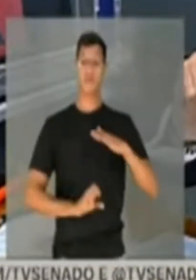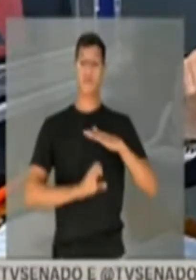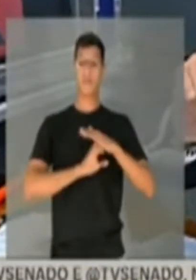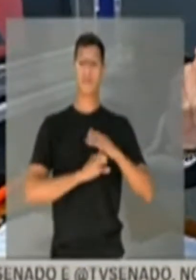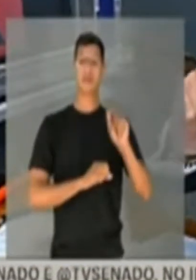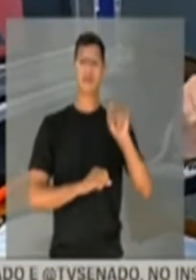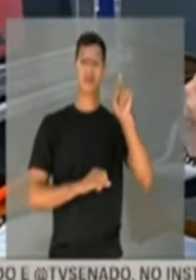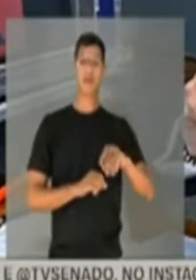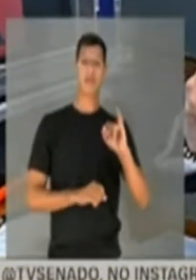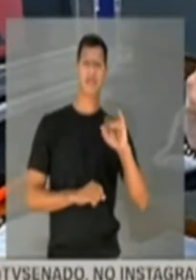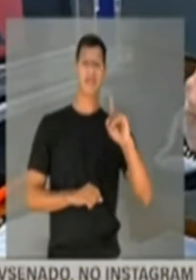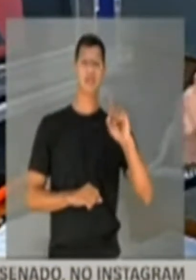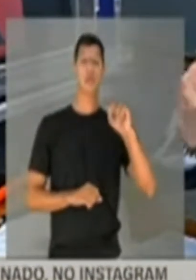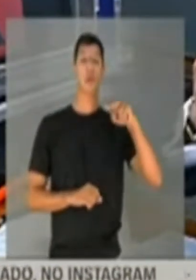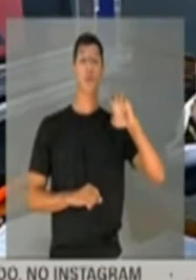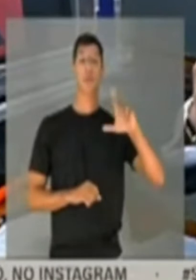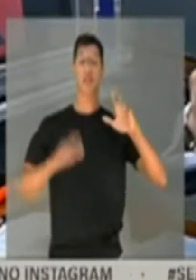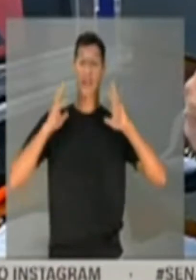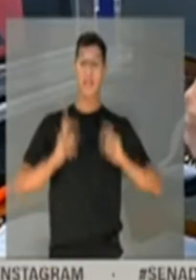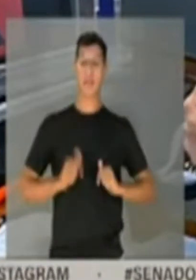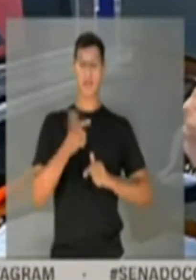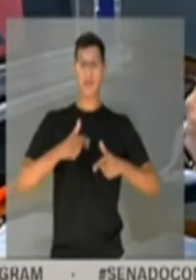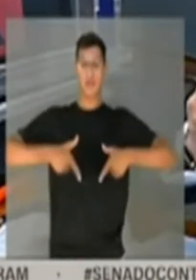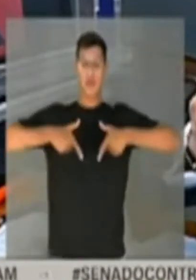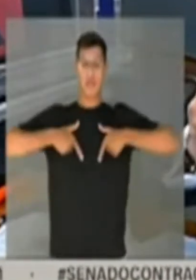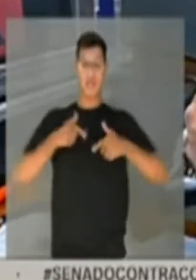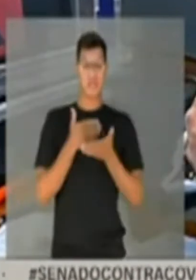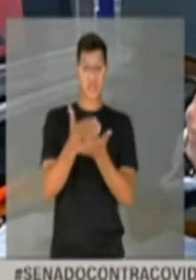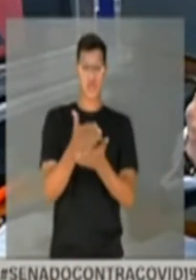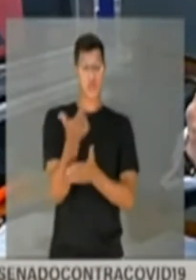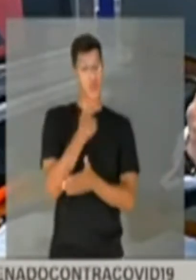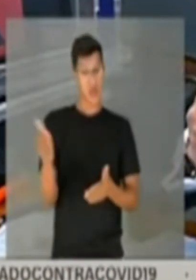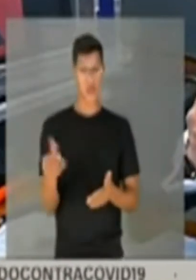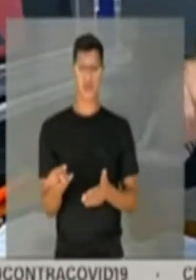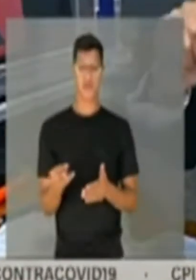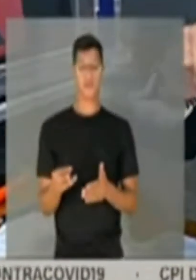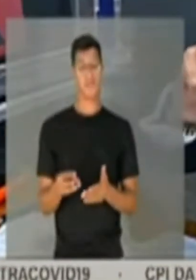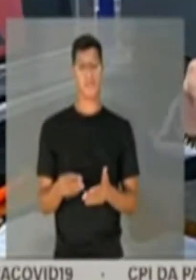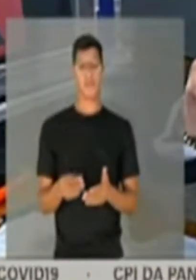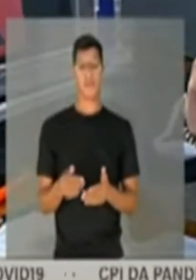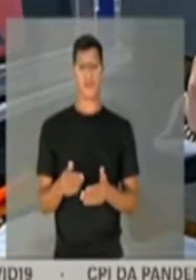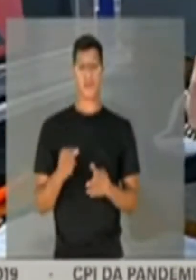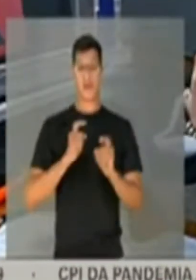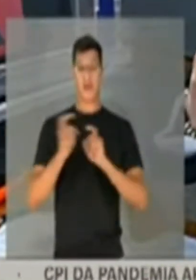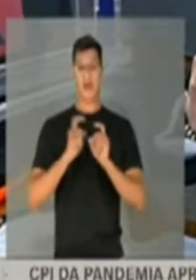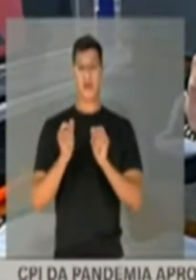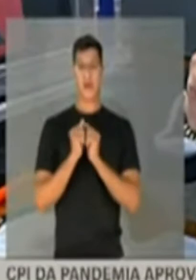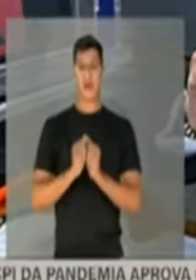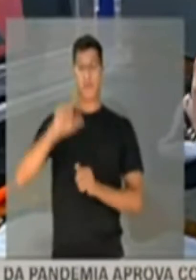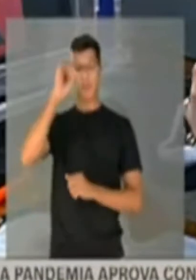uma empresa que seja idônea, sem credencial inicial também, não é? Se reúne com um